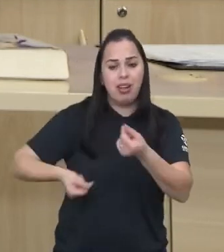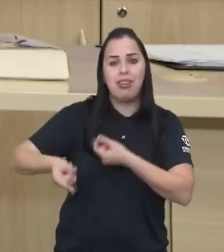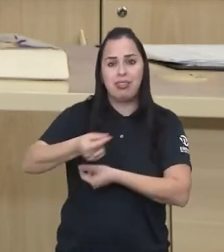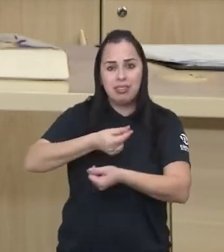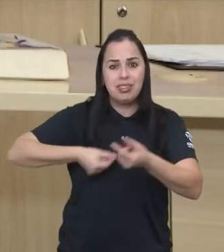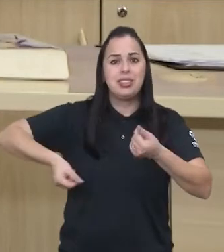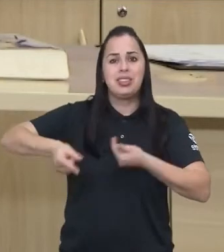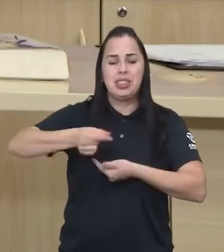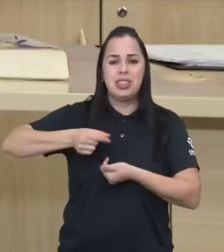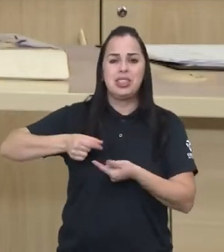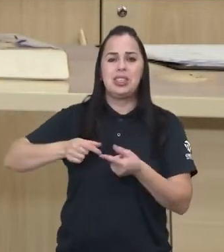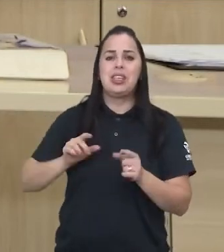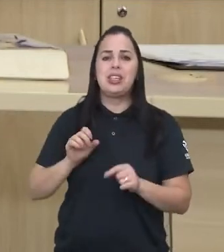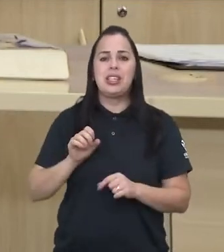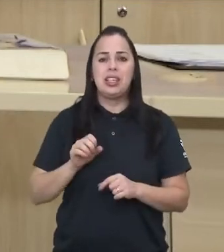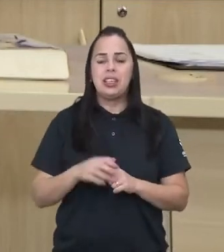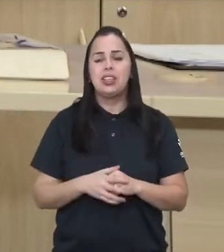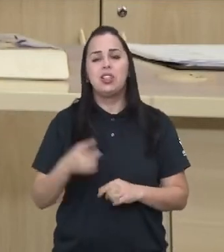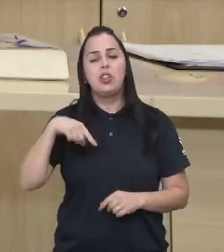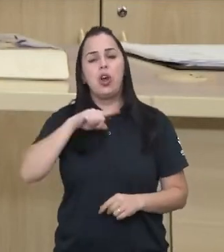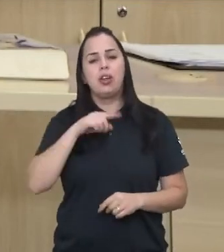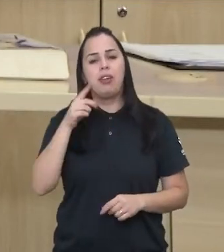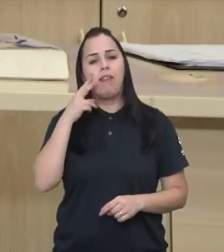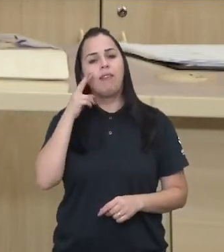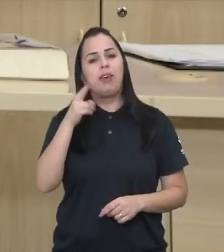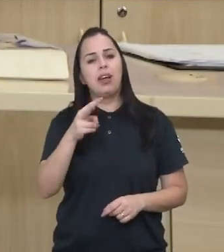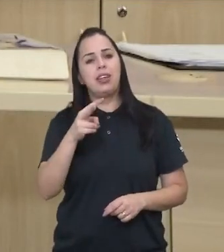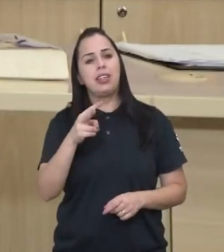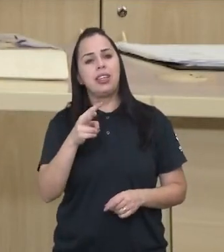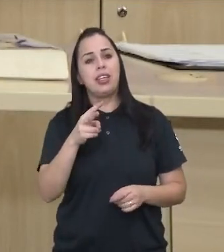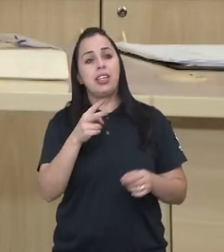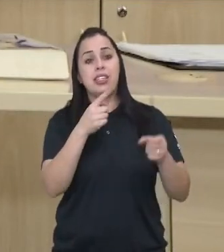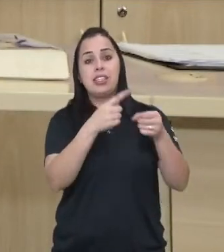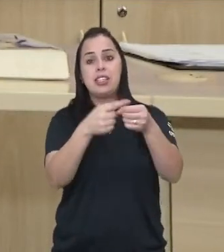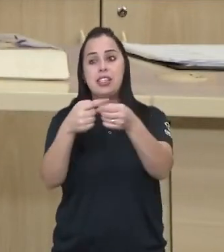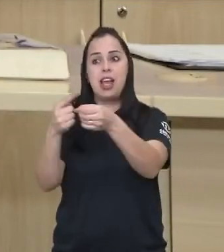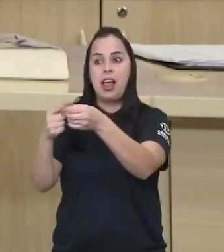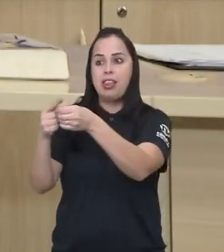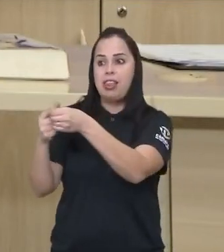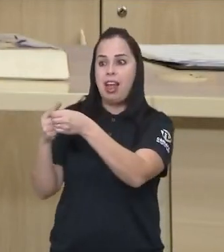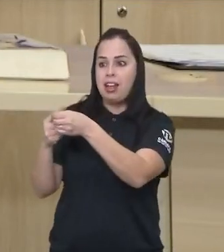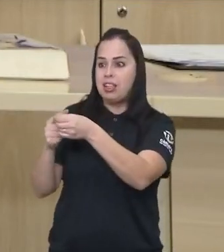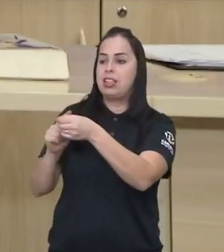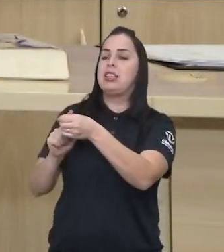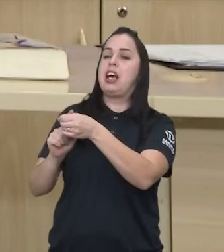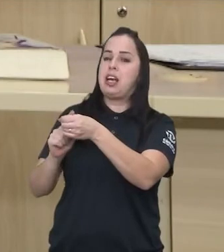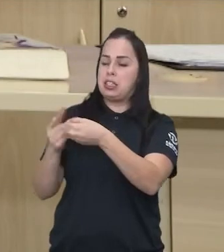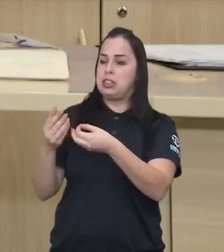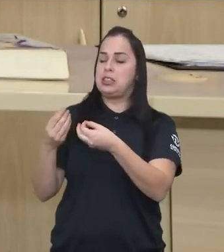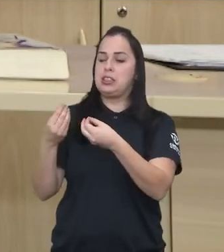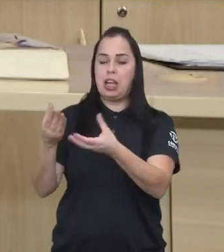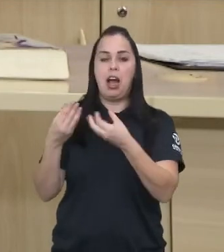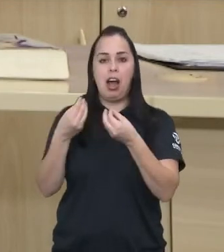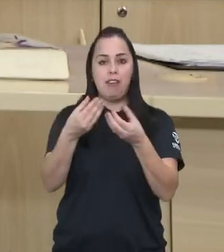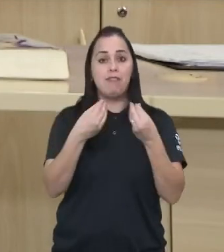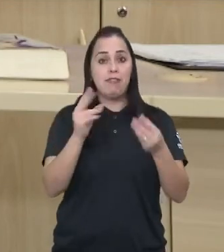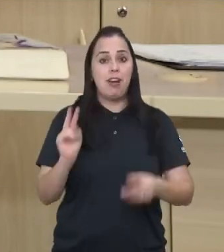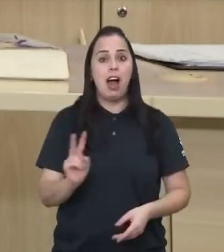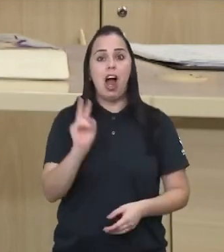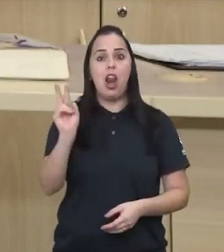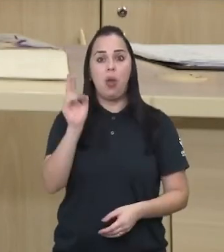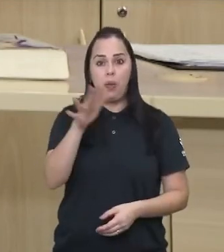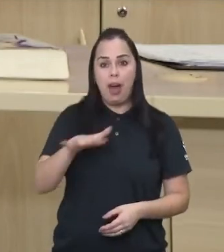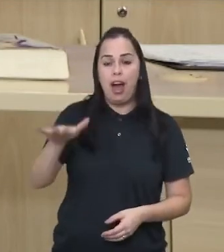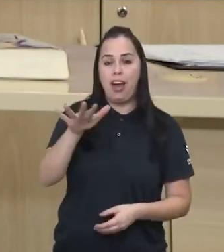da cidade também, e cada vez mais a gente vê grandes cidades valorizando essa área, né?